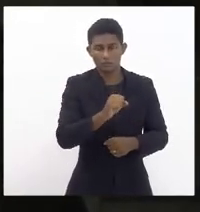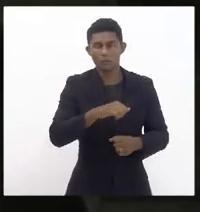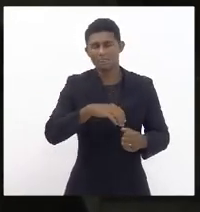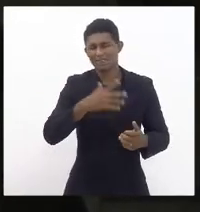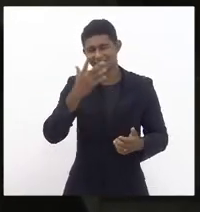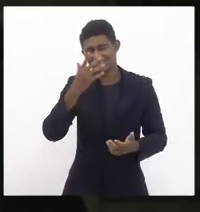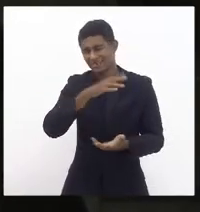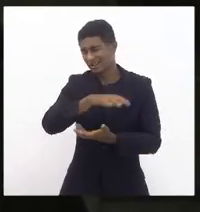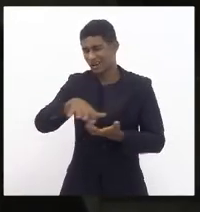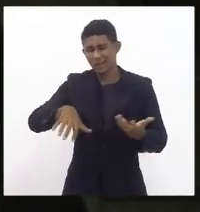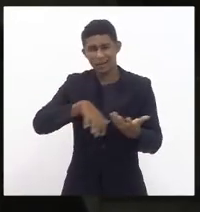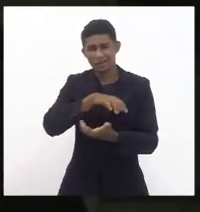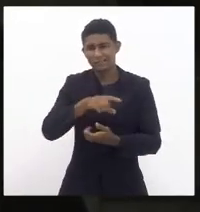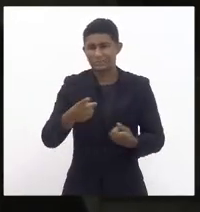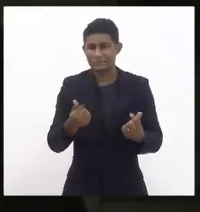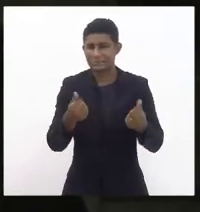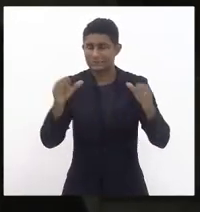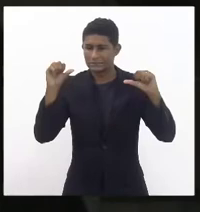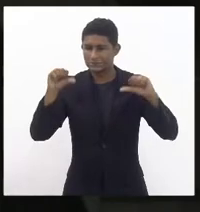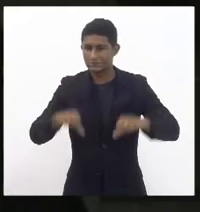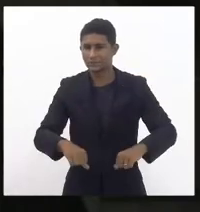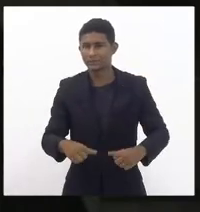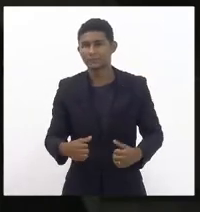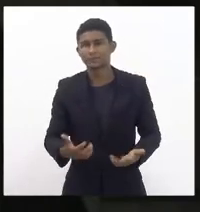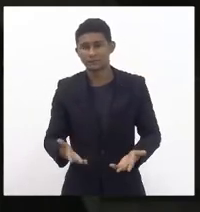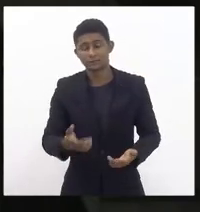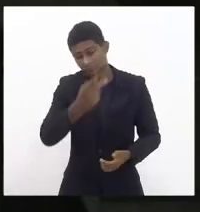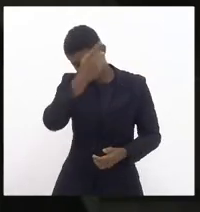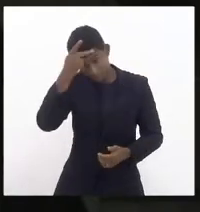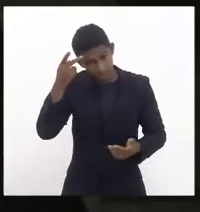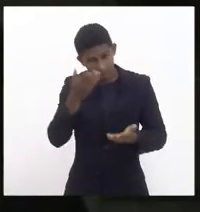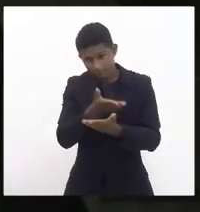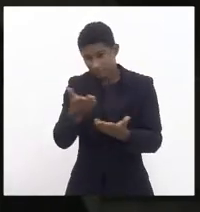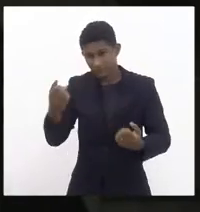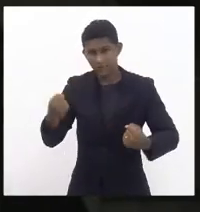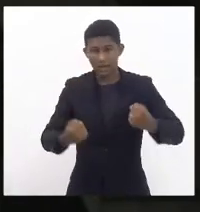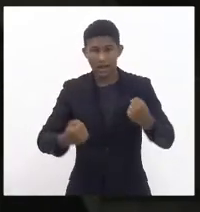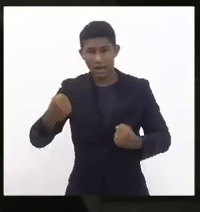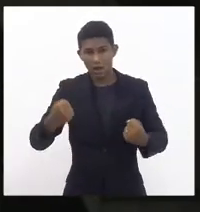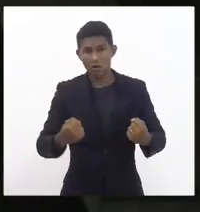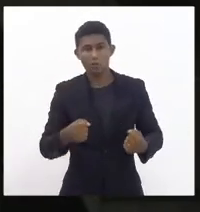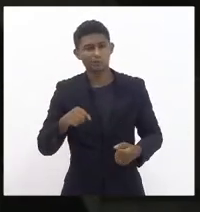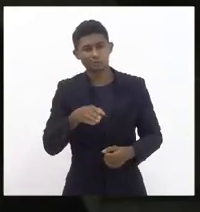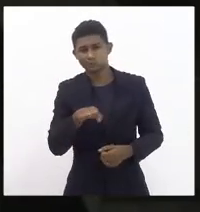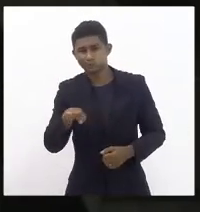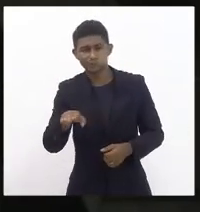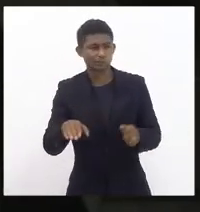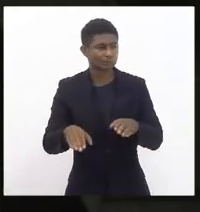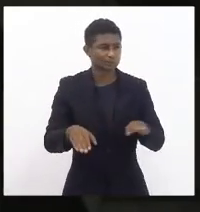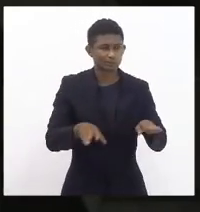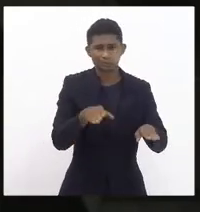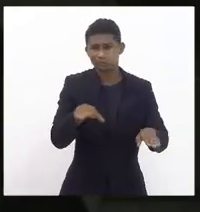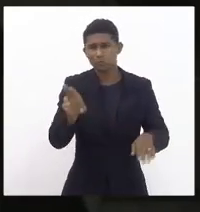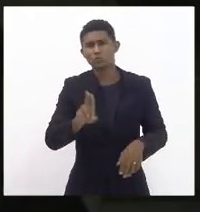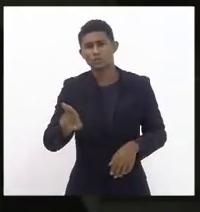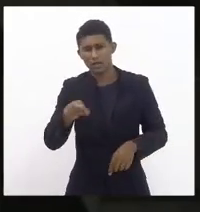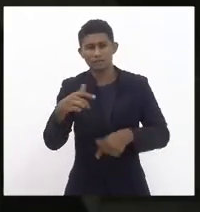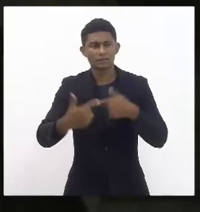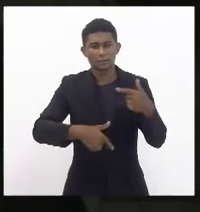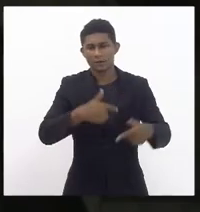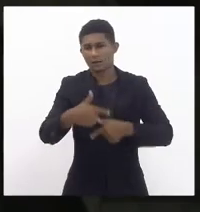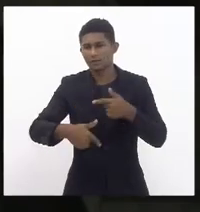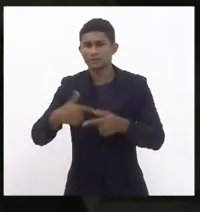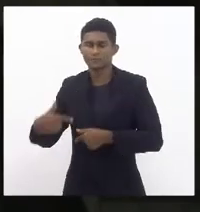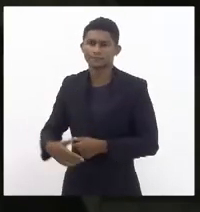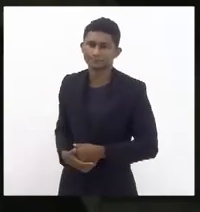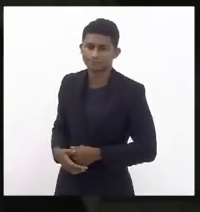cidadão usava o seu carro como fonte de renda do seu trabalho principalmente profissionais autônomos Essa foi a